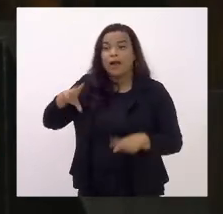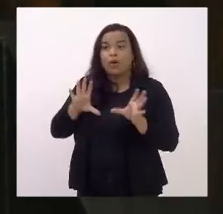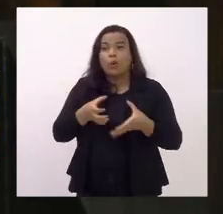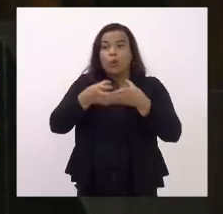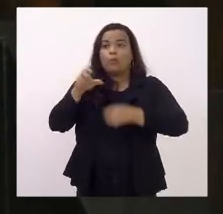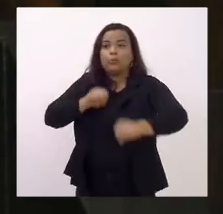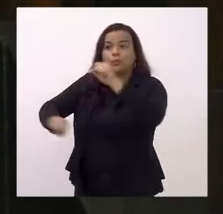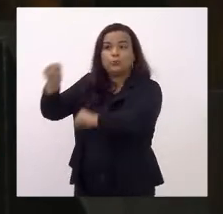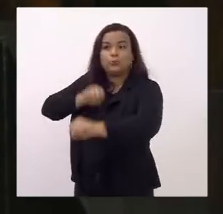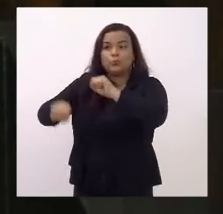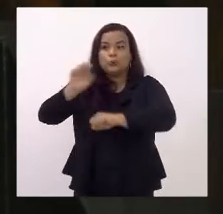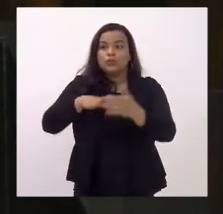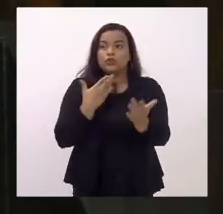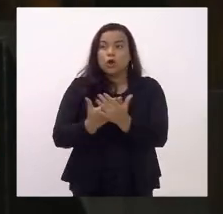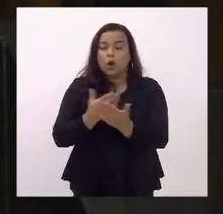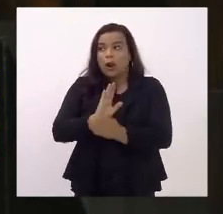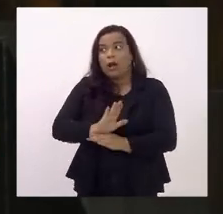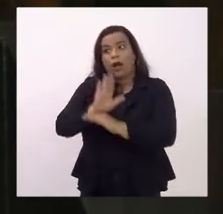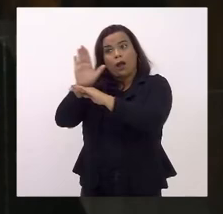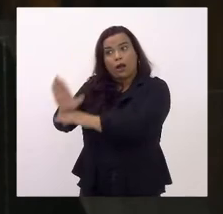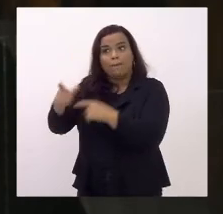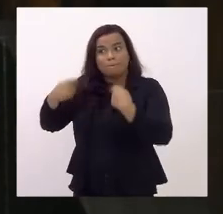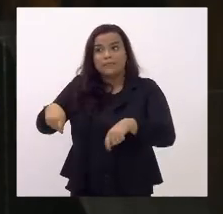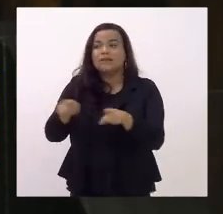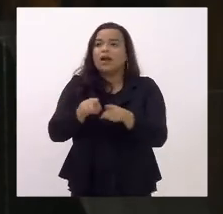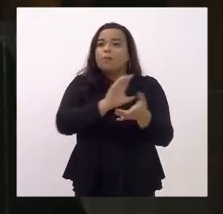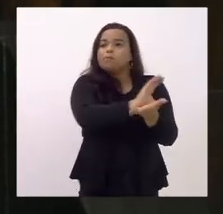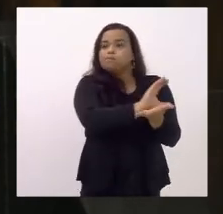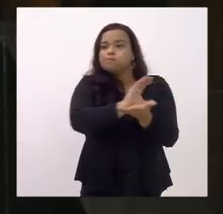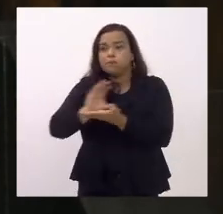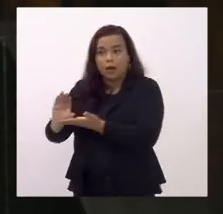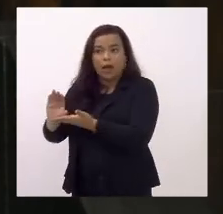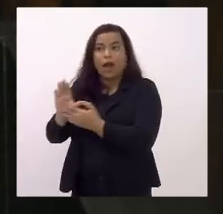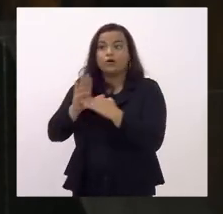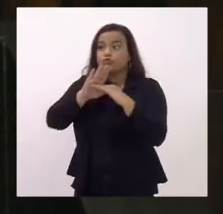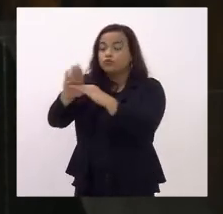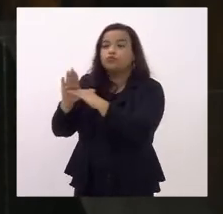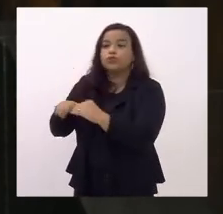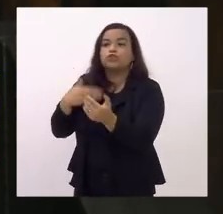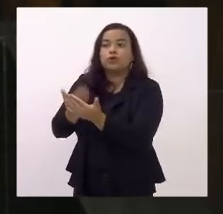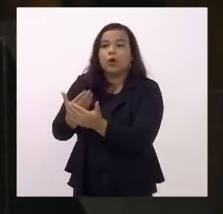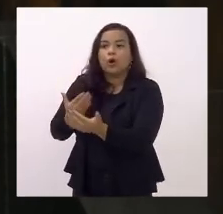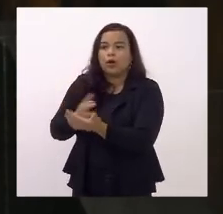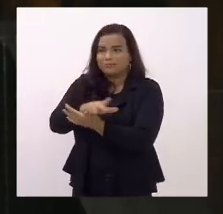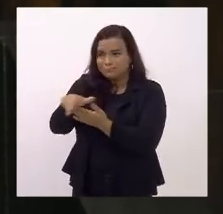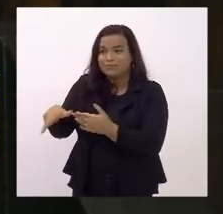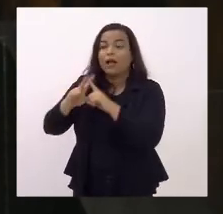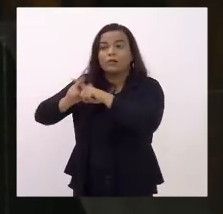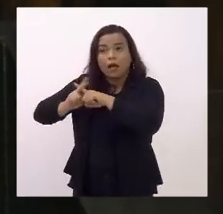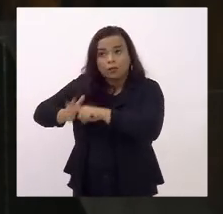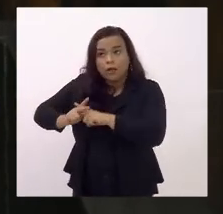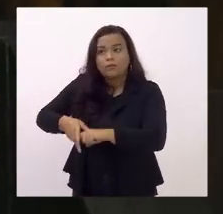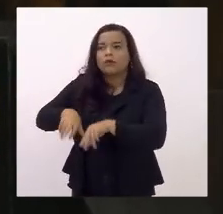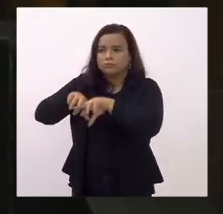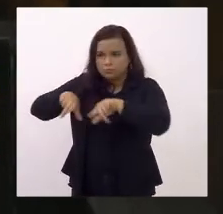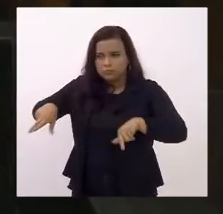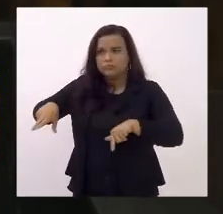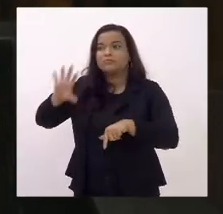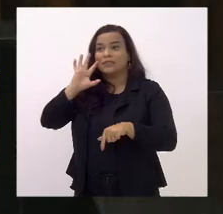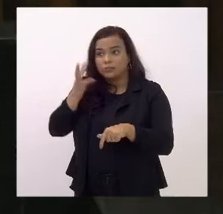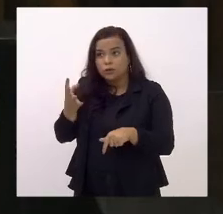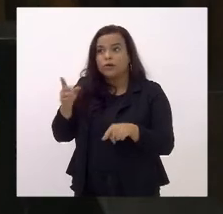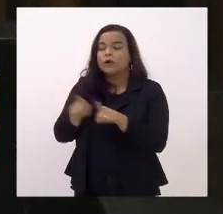das escolas. Que, além disso, fossem repassadas verbas para que as escolas pudessem consertar os equipamentos,